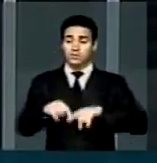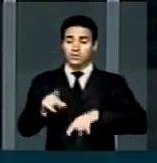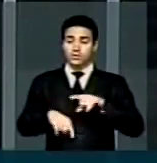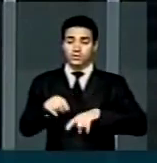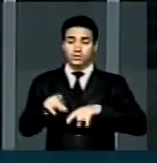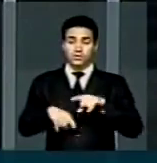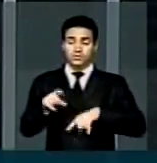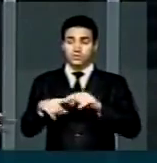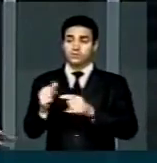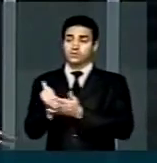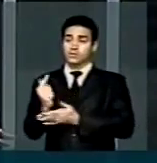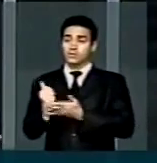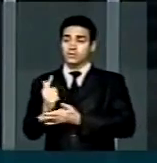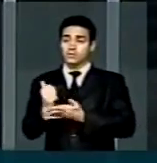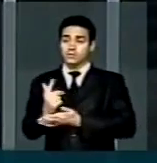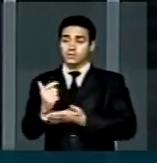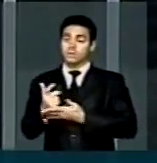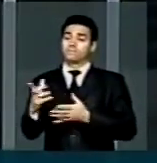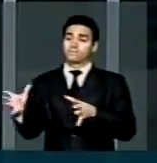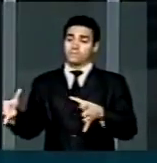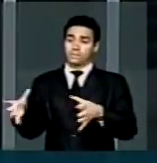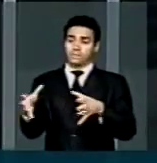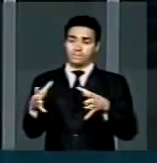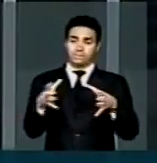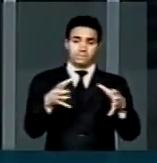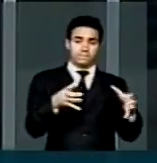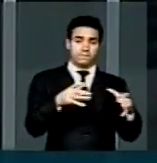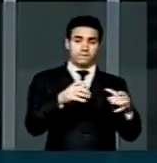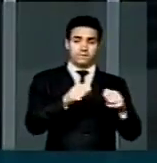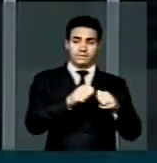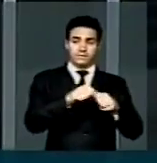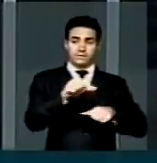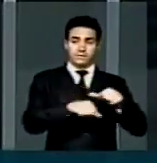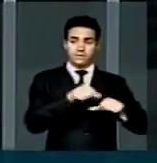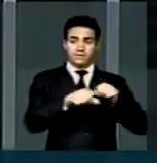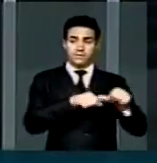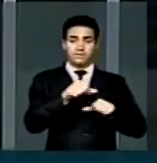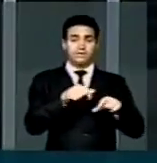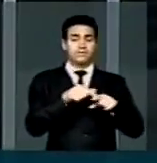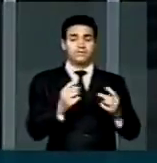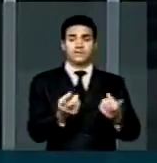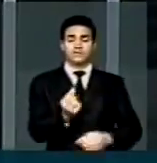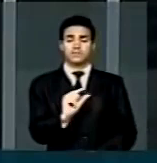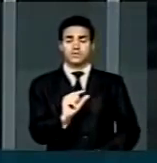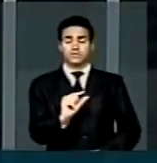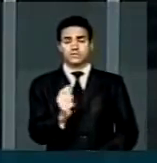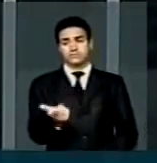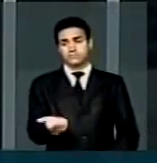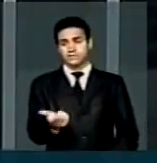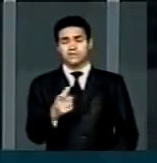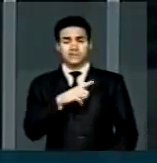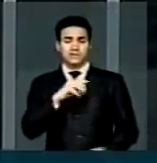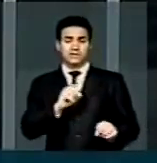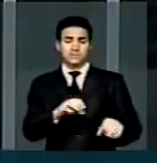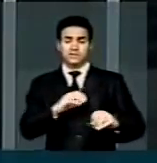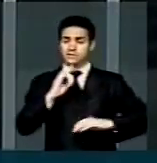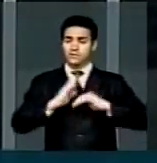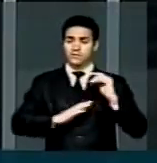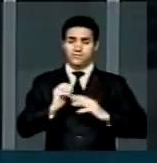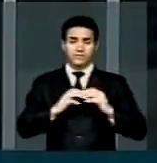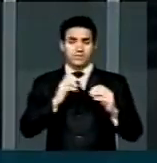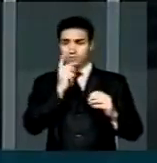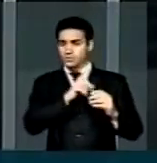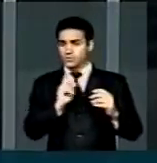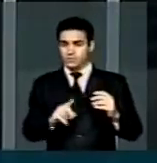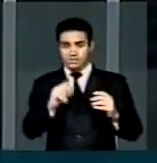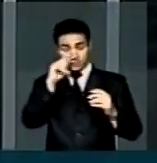transformação vendeu. Faça uma reflexão. Indústria em má situação, saúde em frangalhos, educação profissionalizante não atingindo o